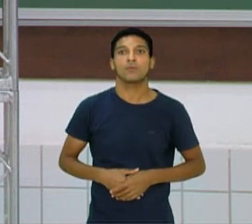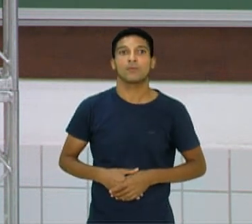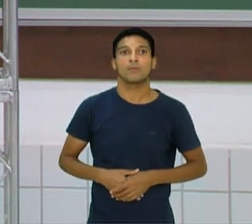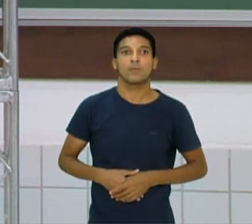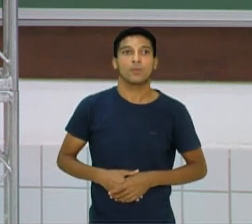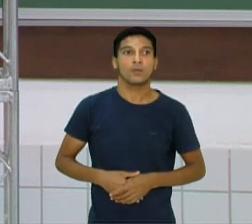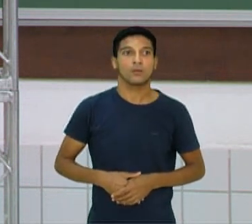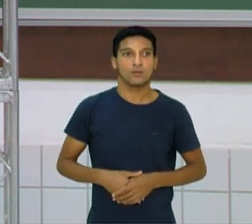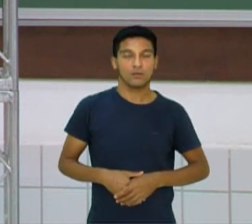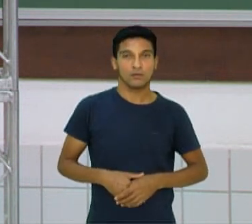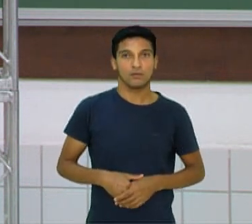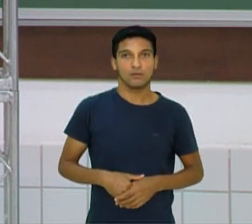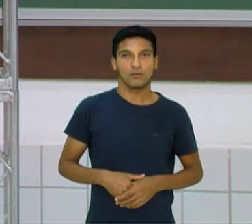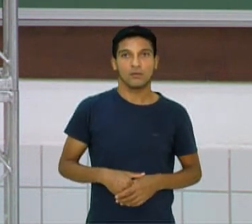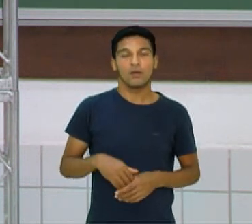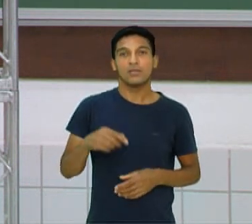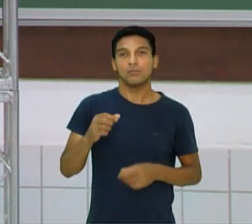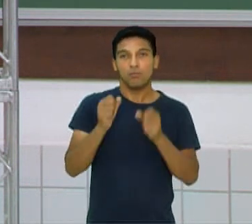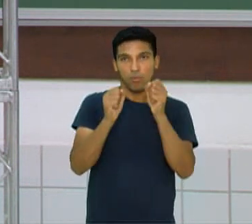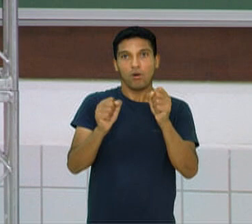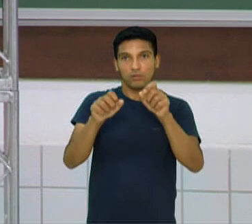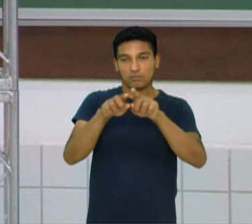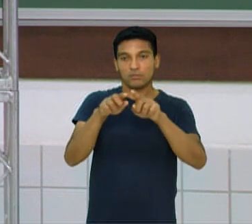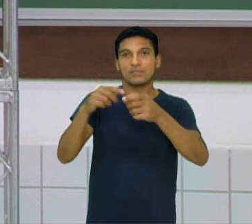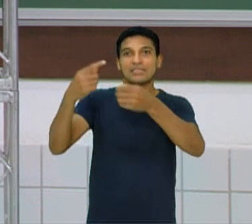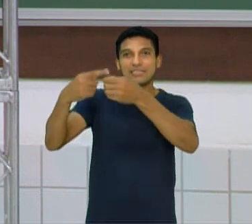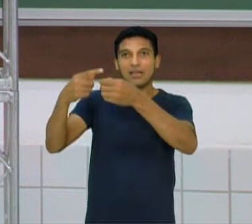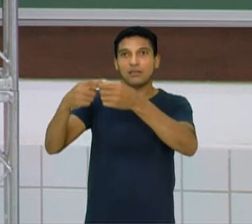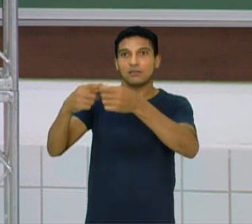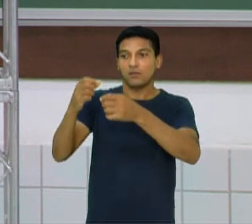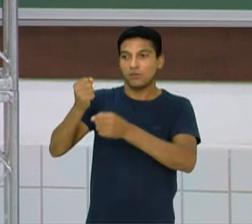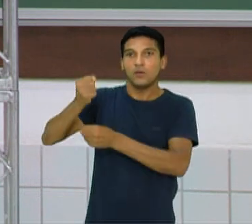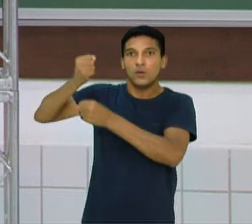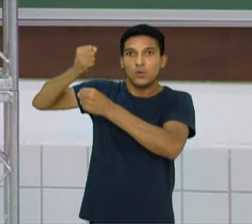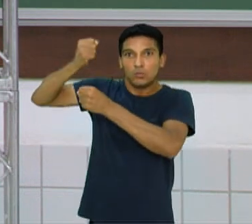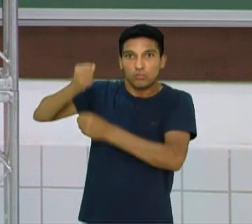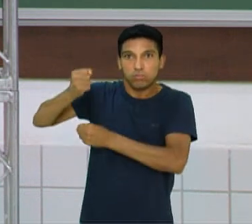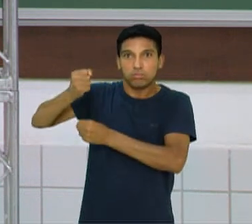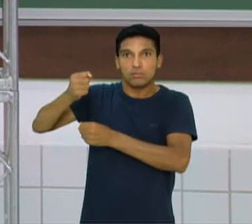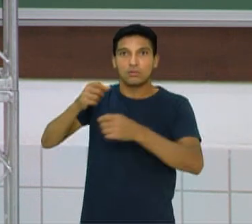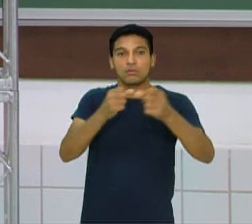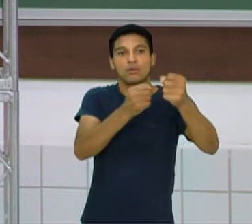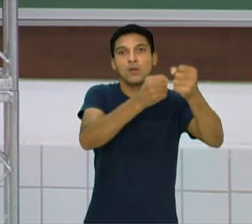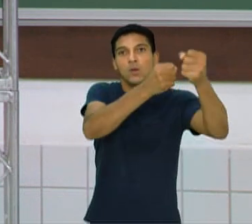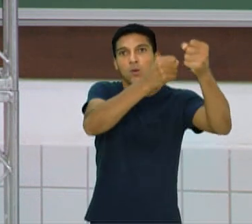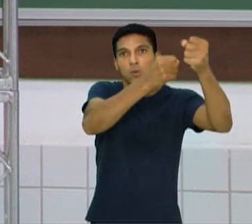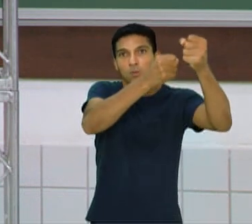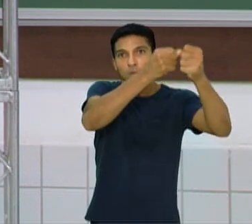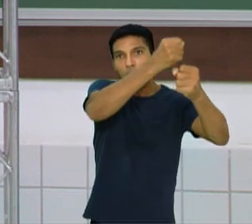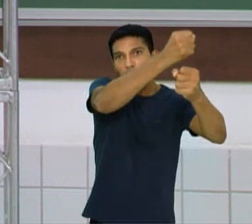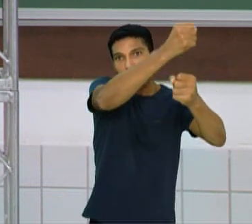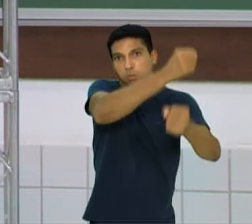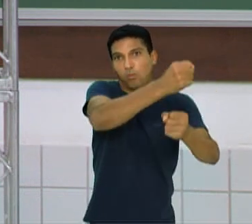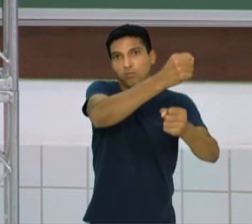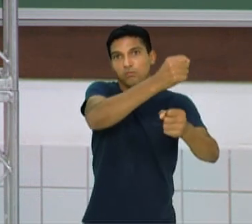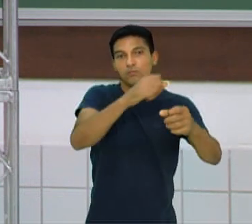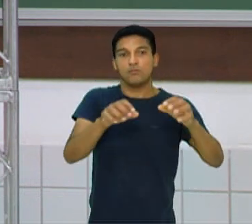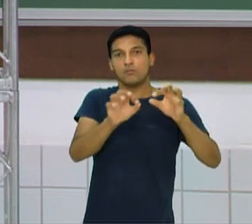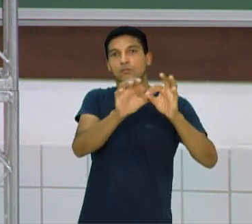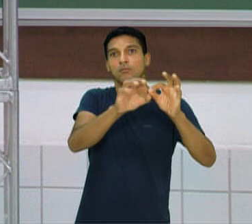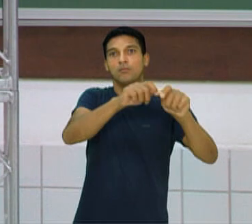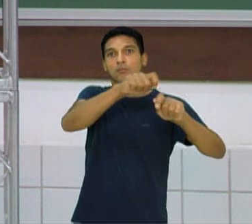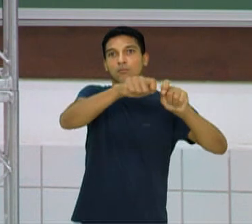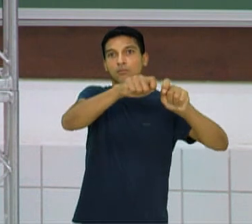simples travessia de um ponto ao outro, também a exploração, a realização de